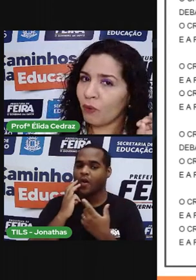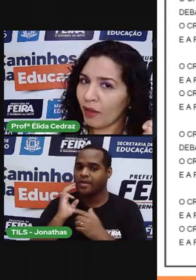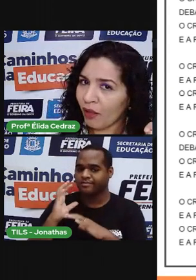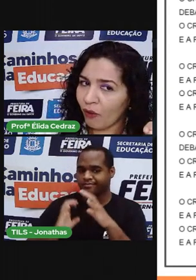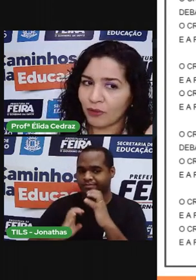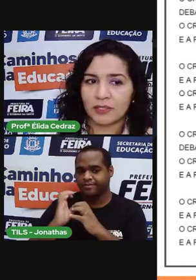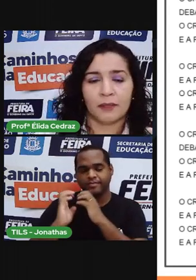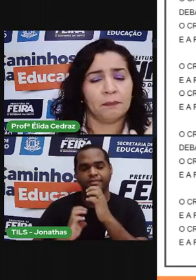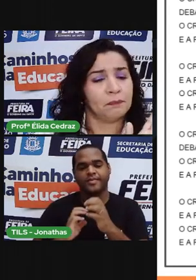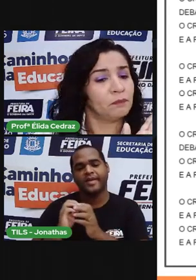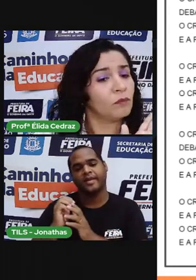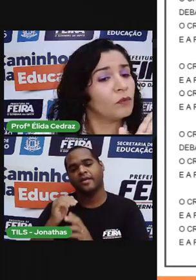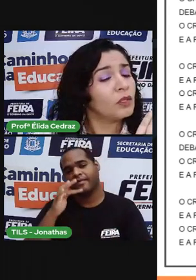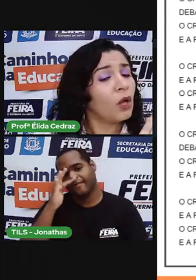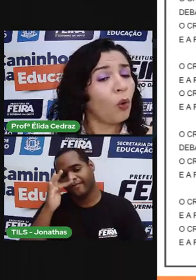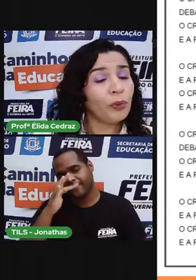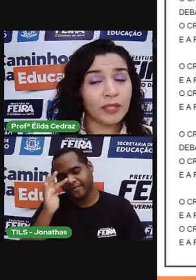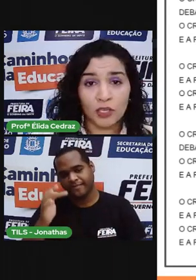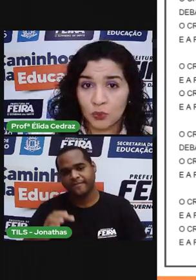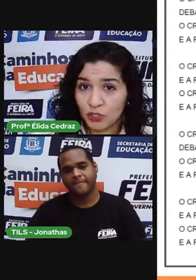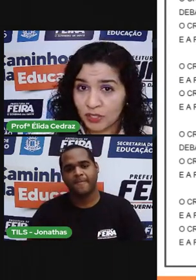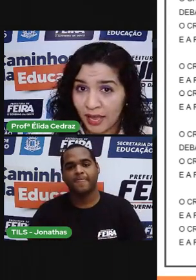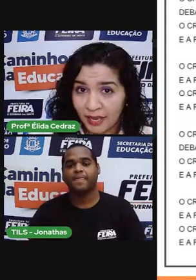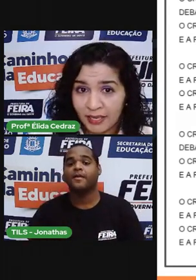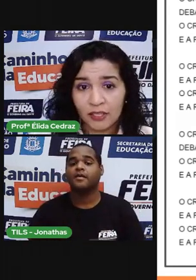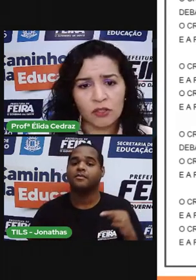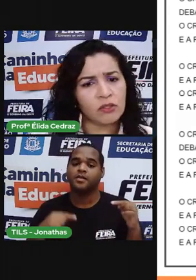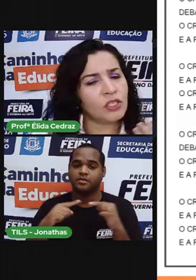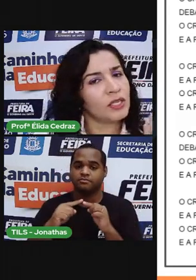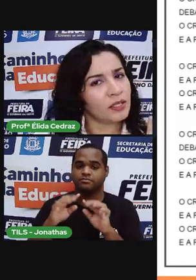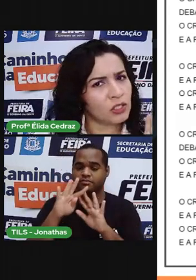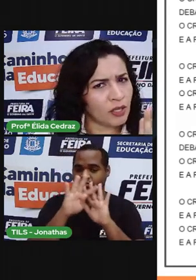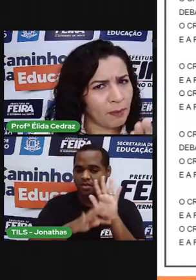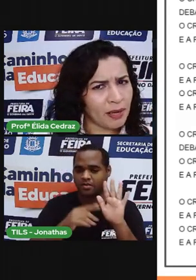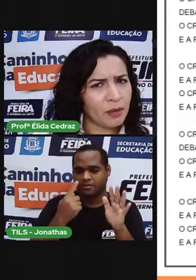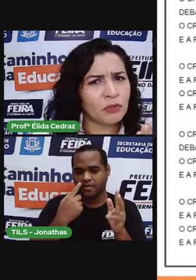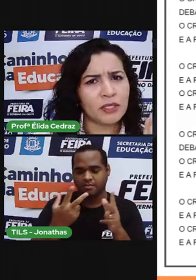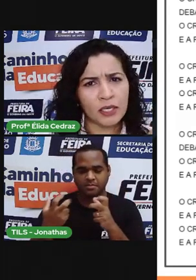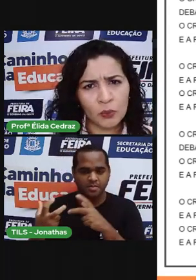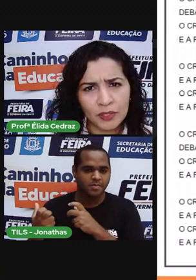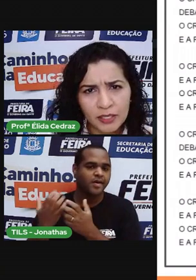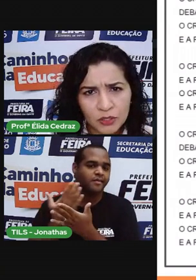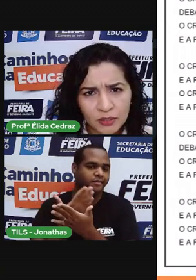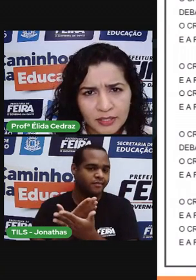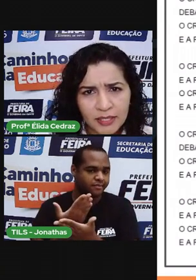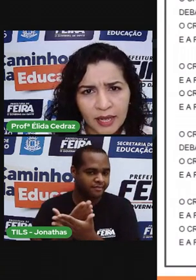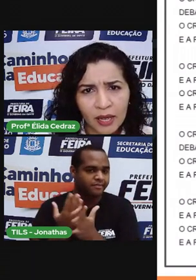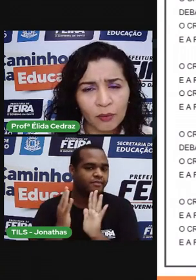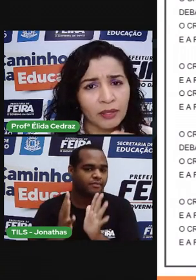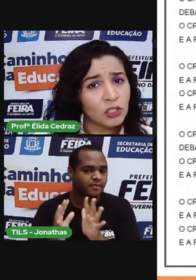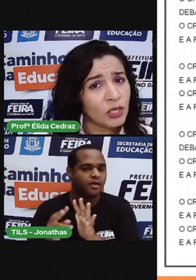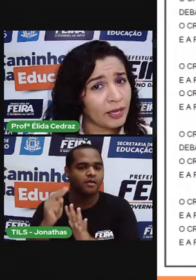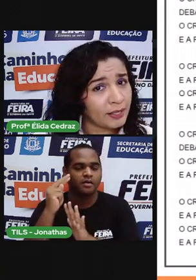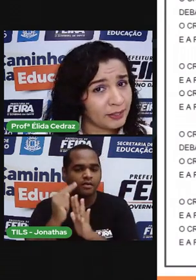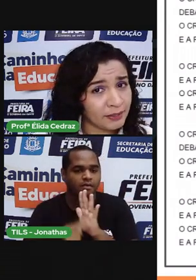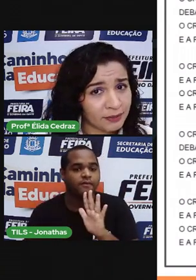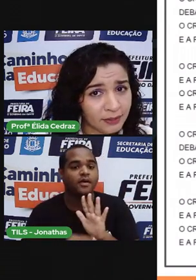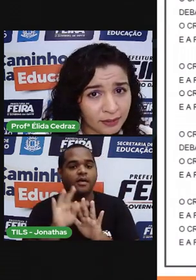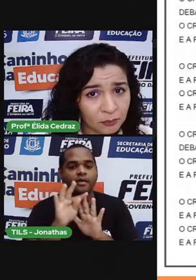Frigou com a Rosa. O texto está aí, nós já trabalhamos ele no início dessa aula,